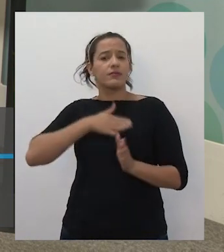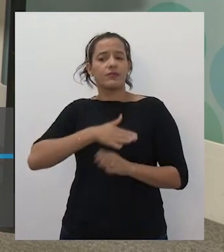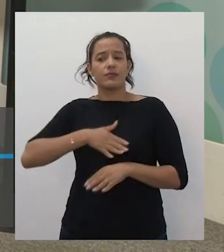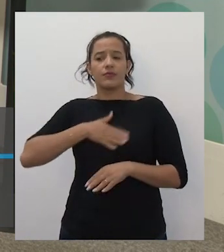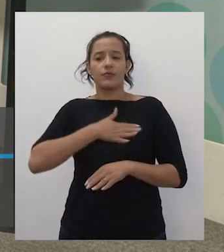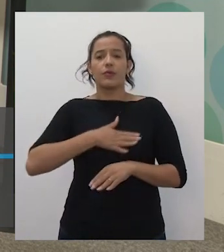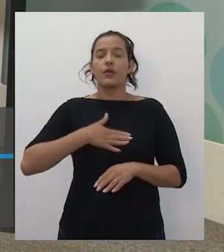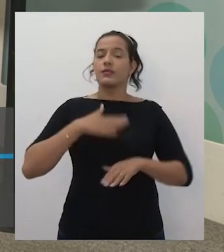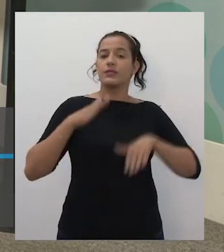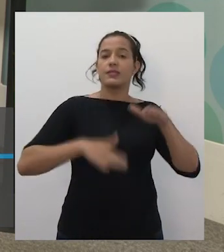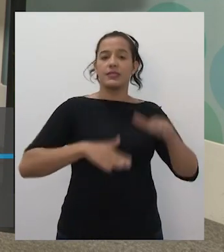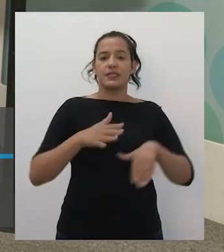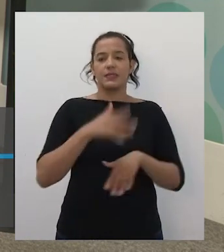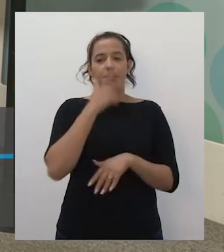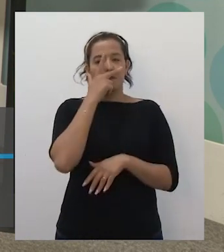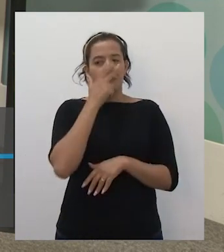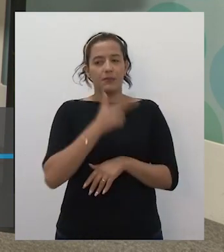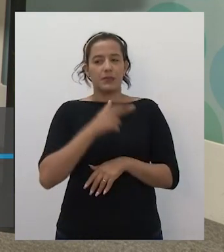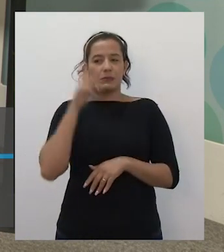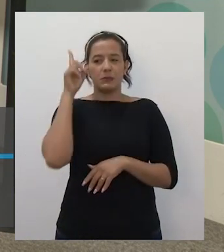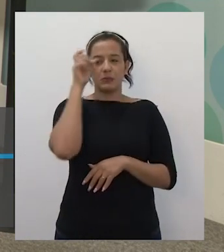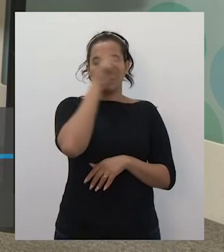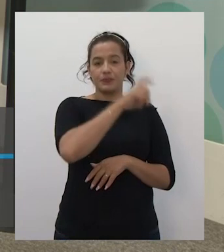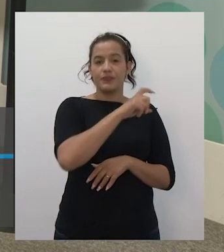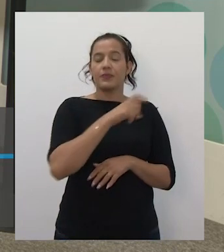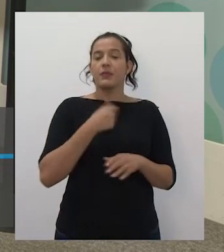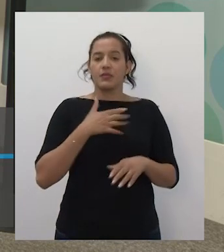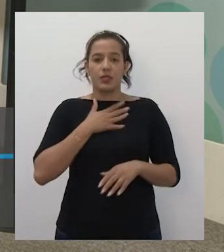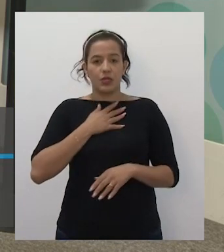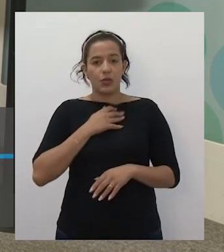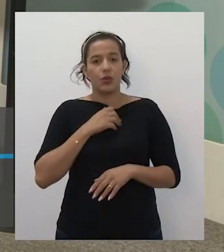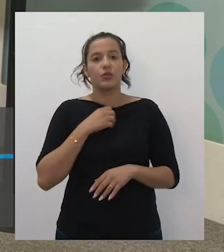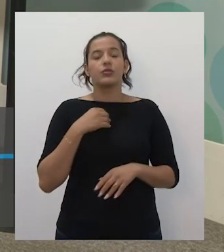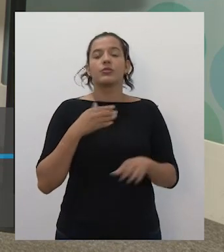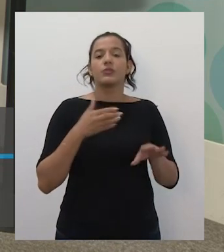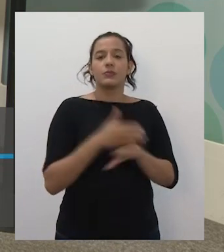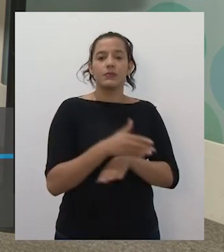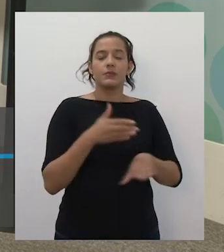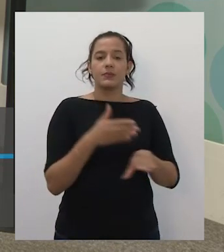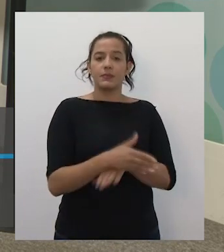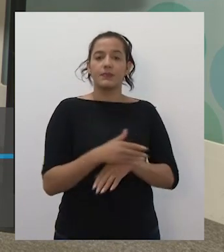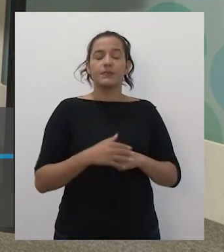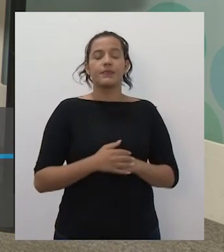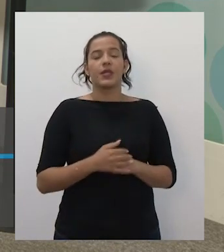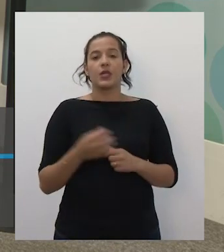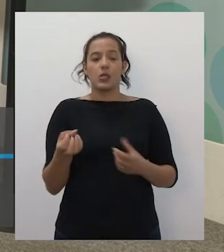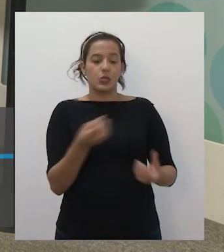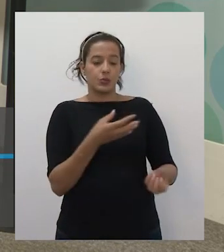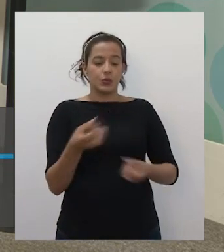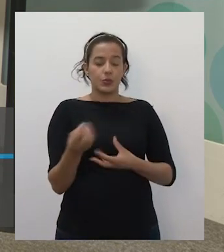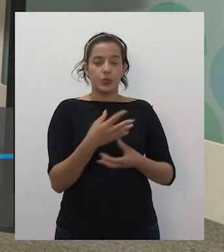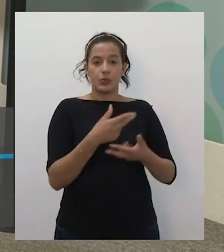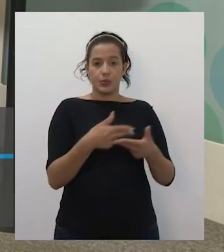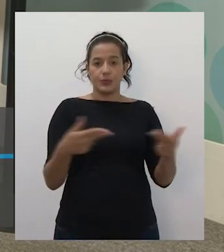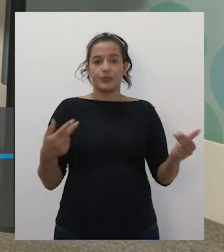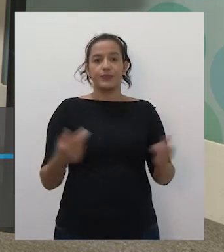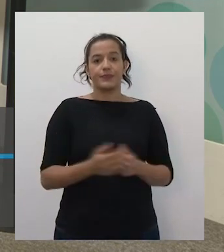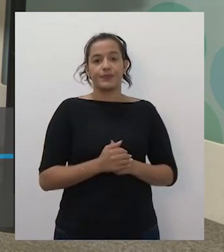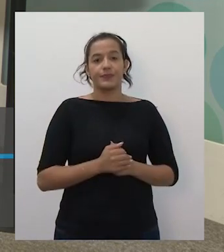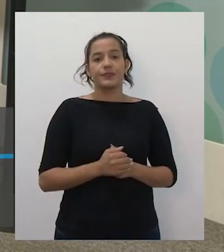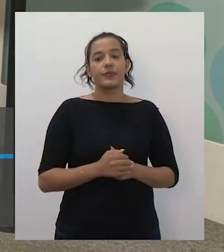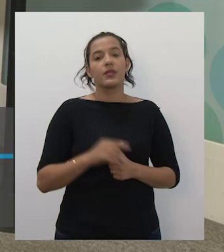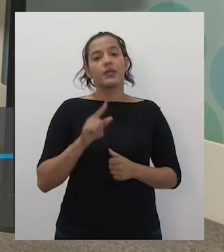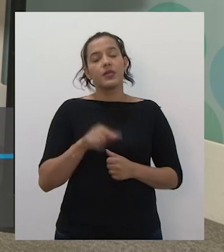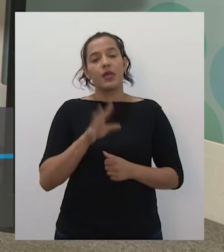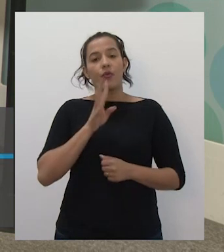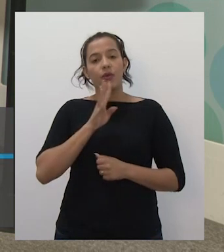pareçam desafiadores, né, de maneira geral ele gosta de participar, ele gosta de estar dentro dessas novidades, digamos assim, né. E é bastante conhecido